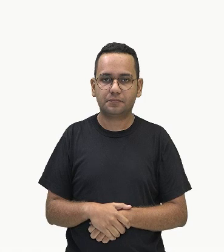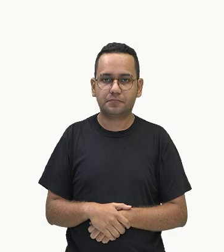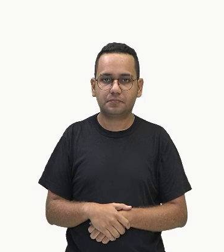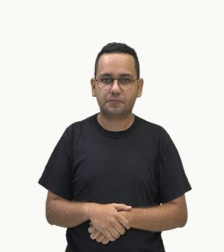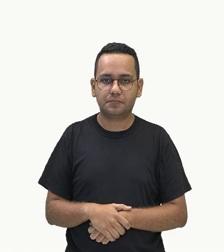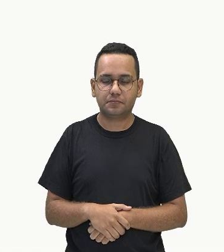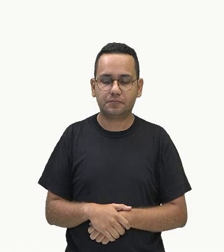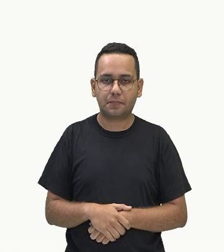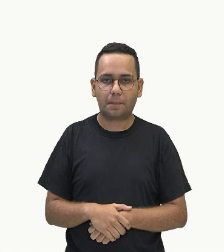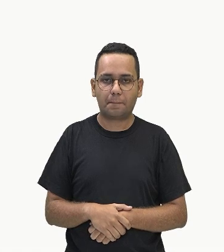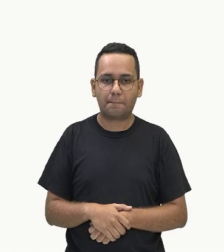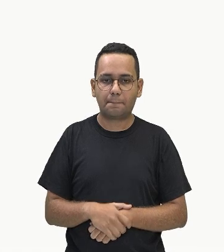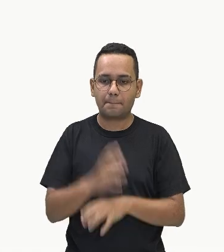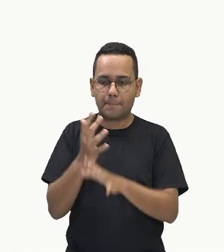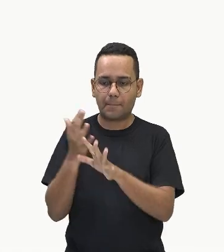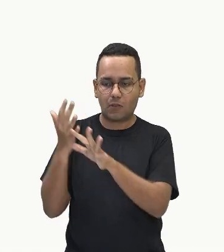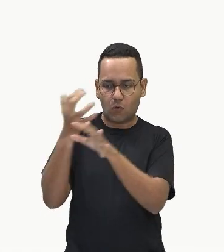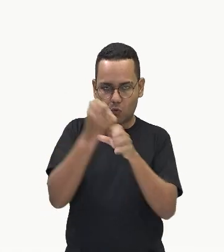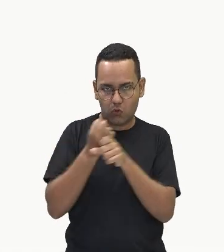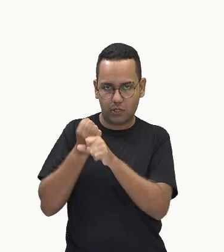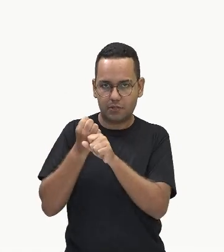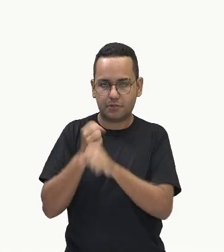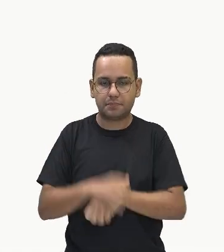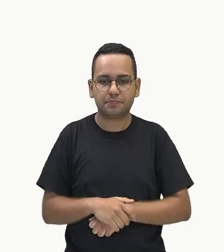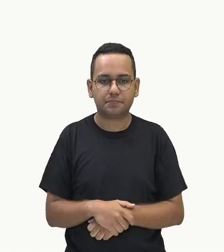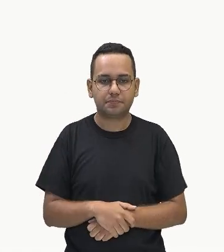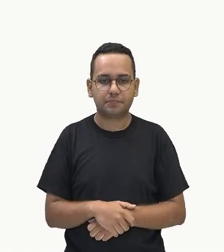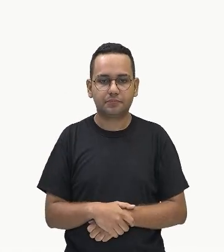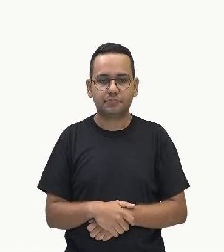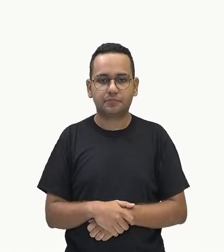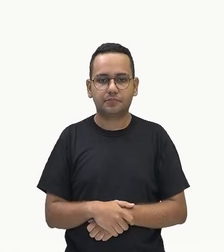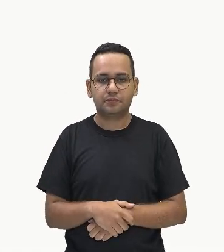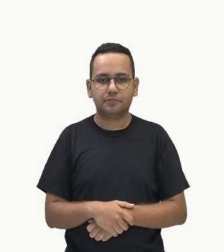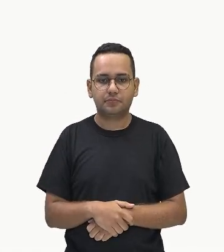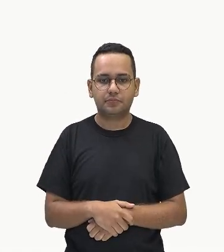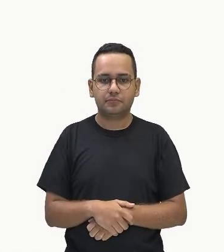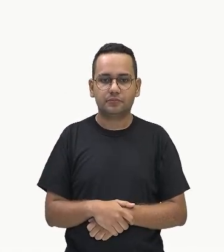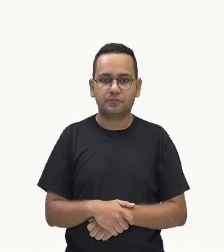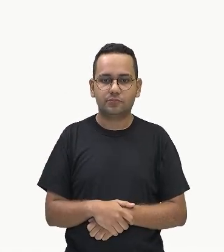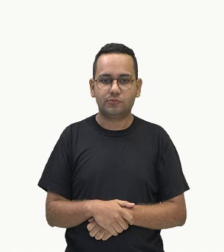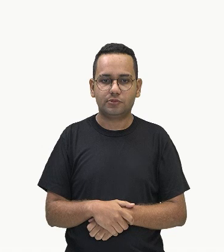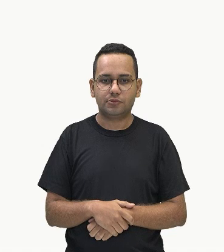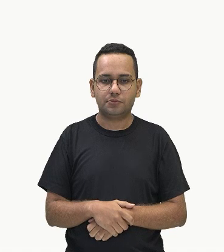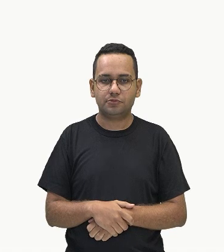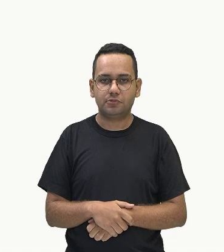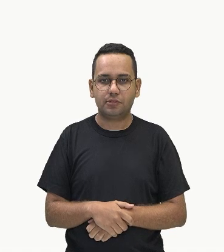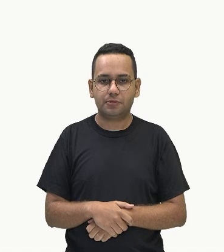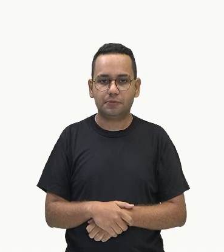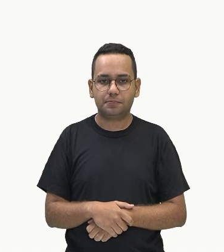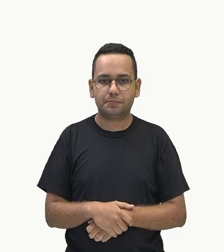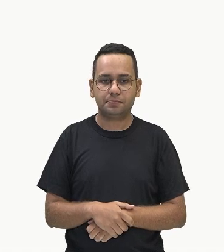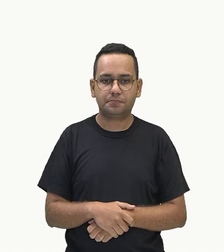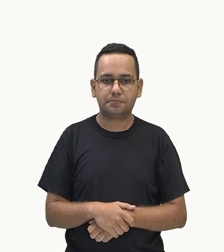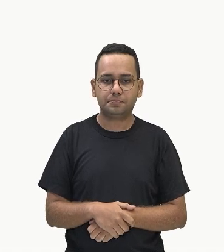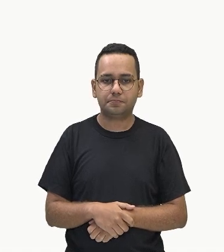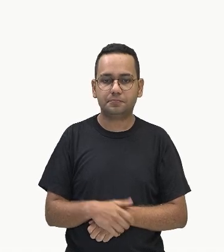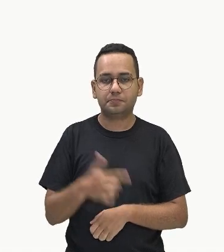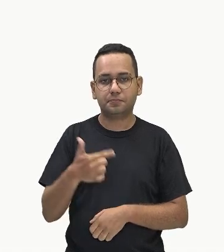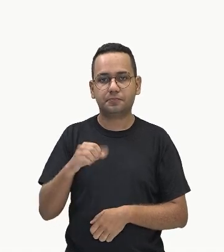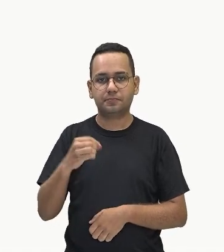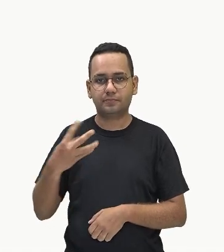E aí, basta a gente somar, né? Vou ficar em R$